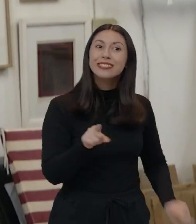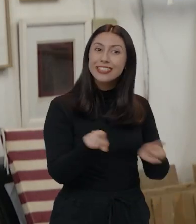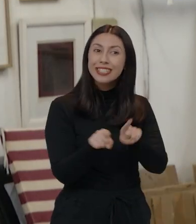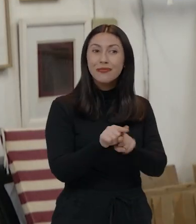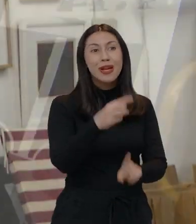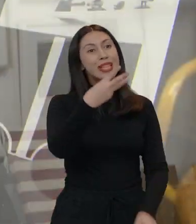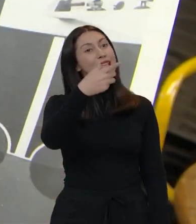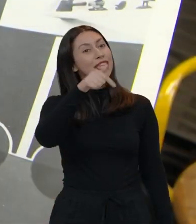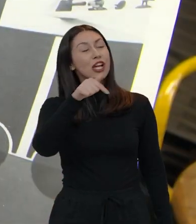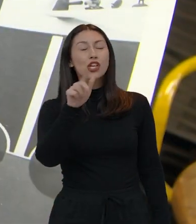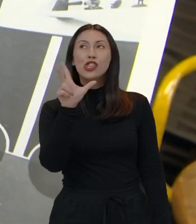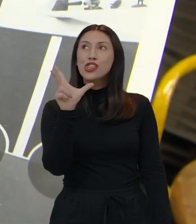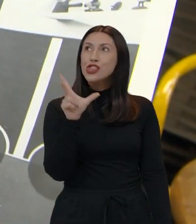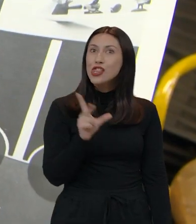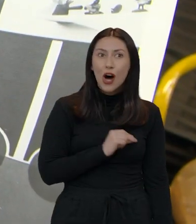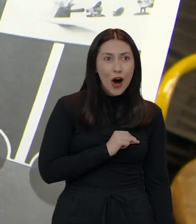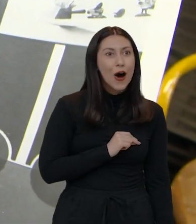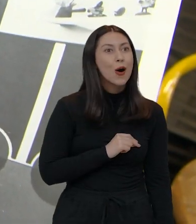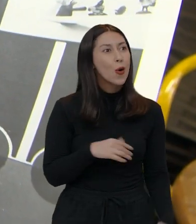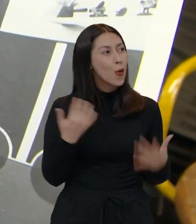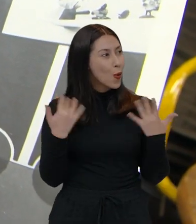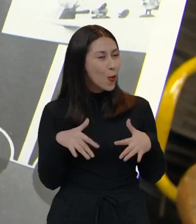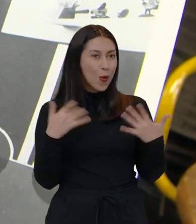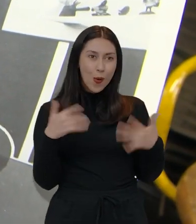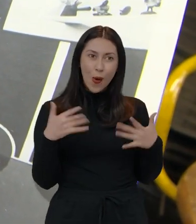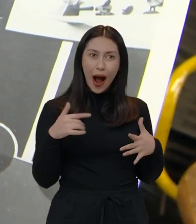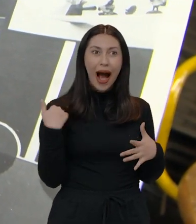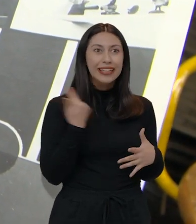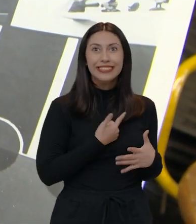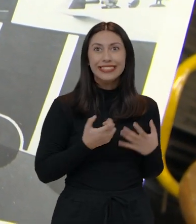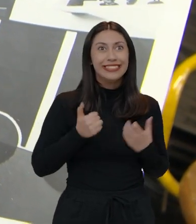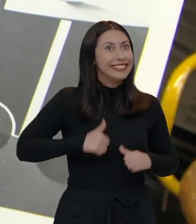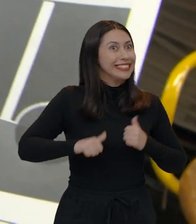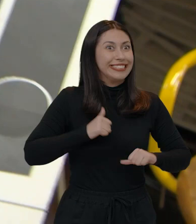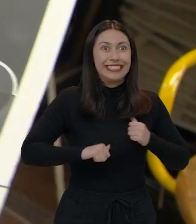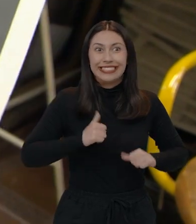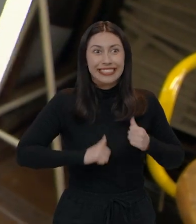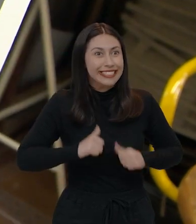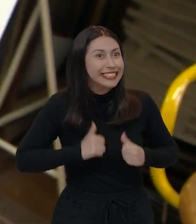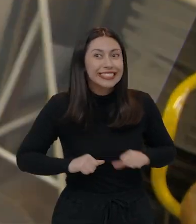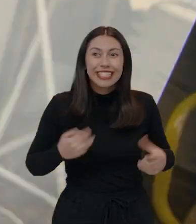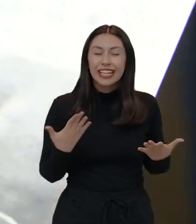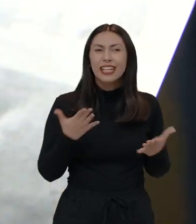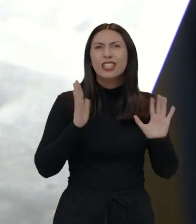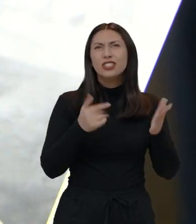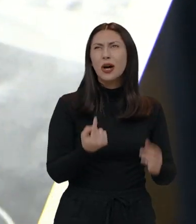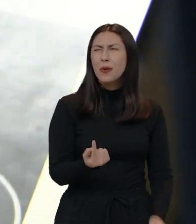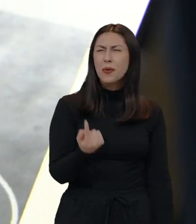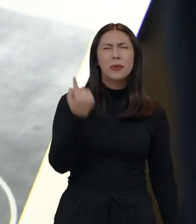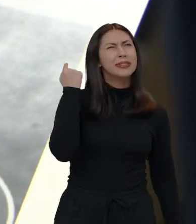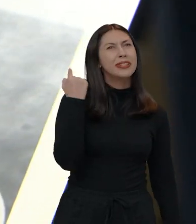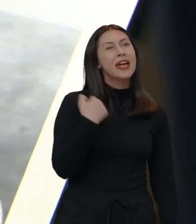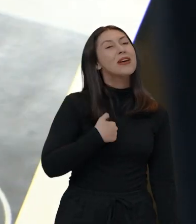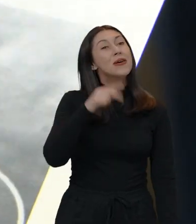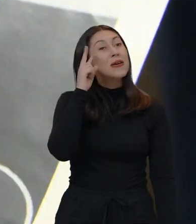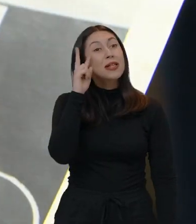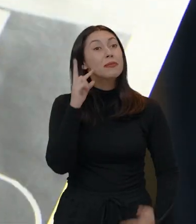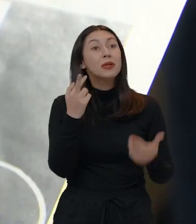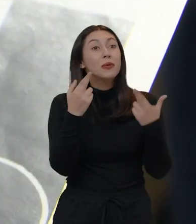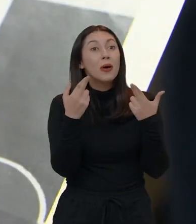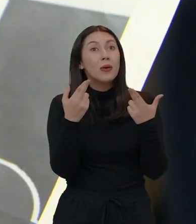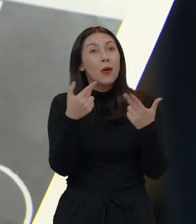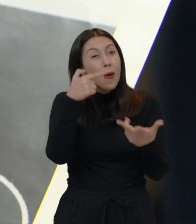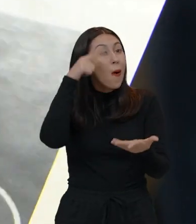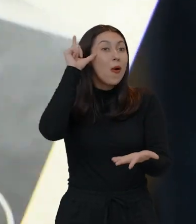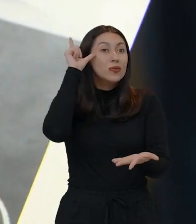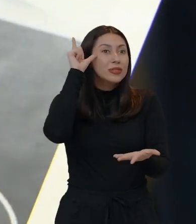37. Falei, puxa vida, sabe? Então você fica doido. Quantos anos faz? Eu tô lembrando disso como se fosse hoje,